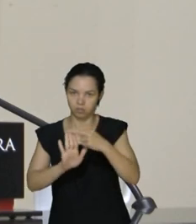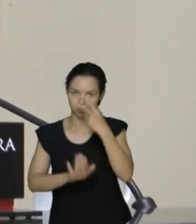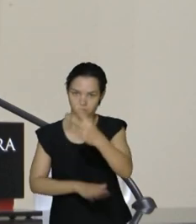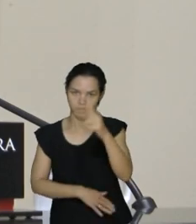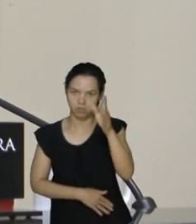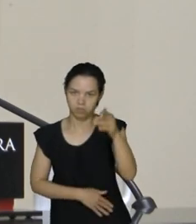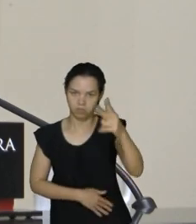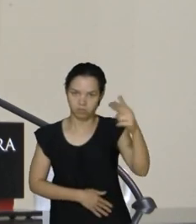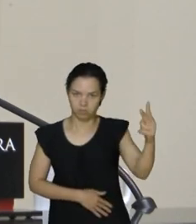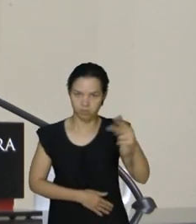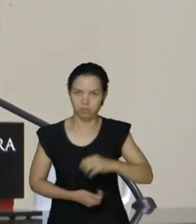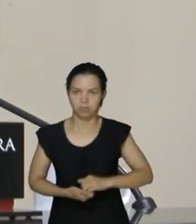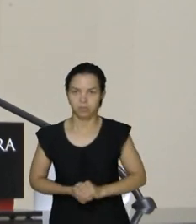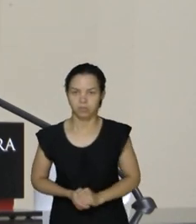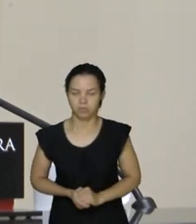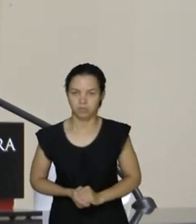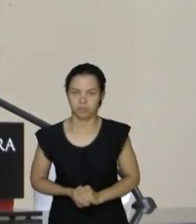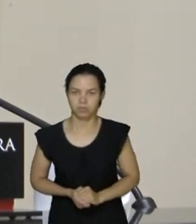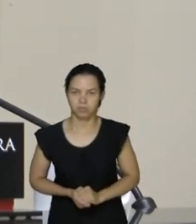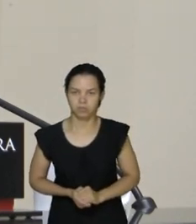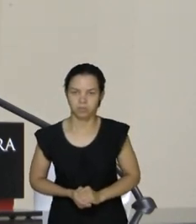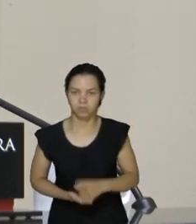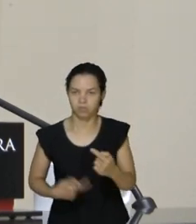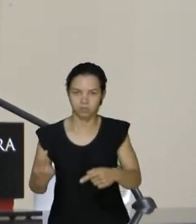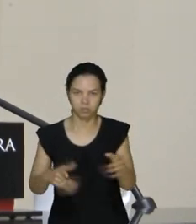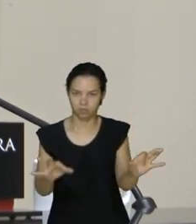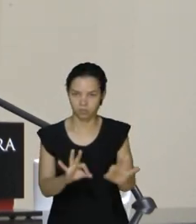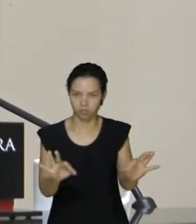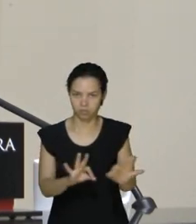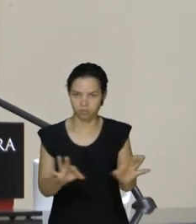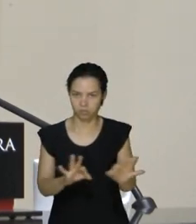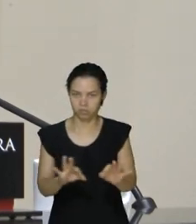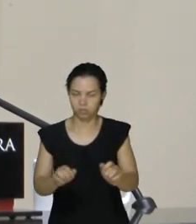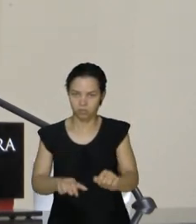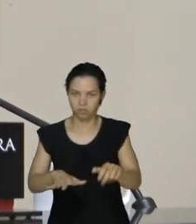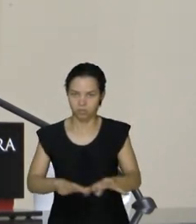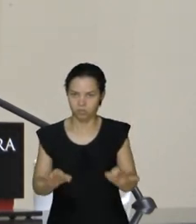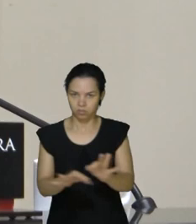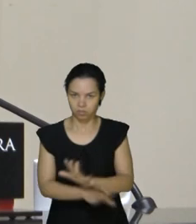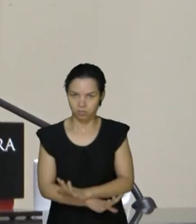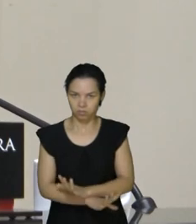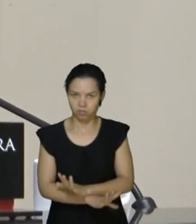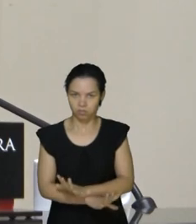2/2022. Nada mais havendo a tratar e